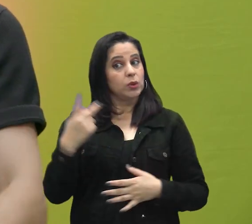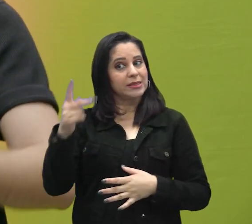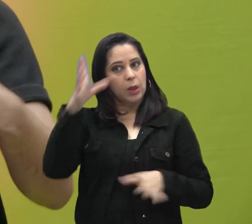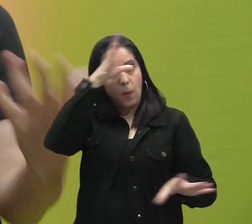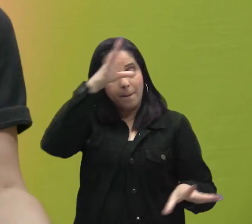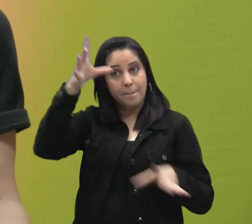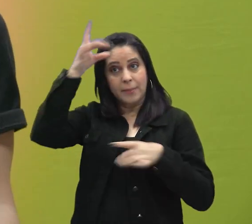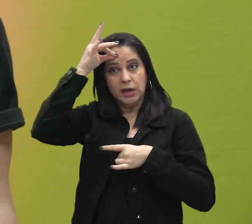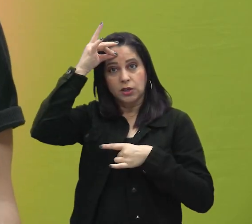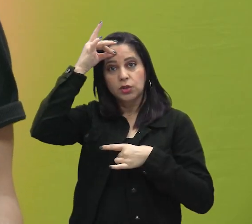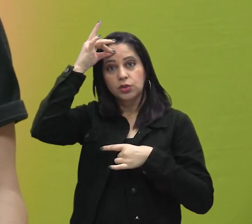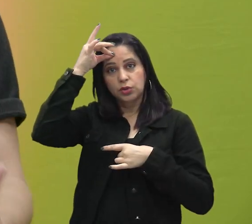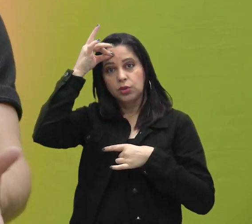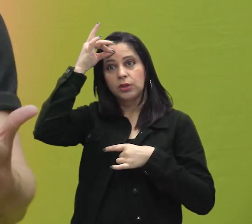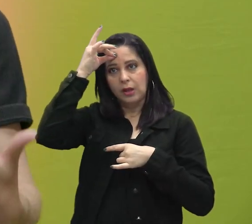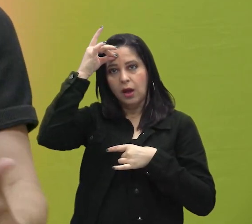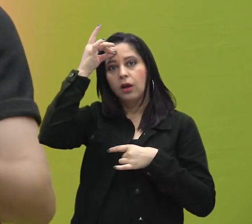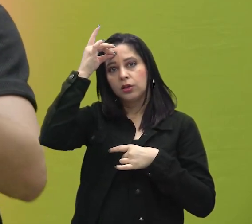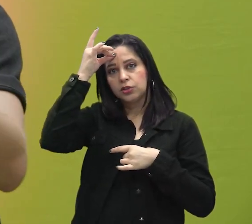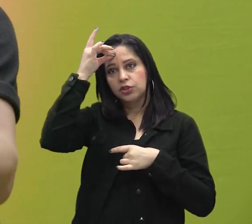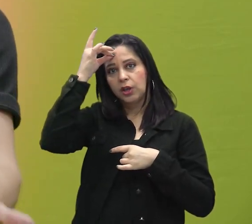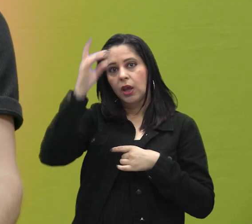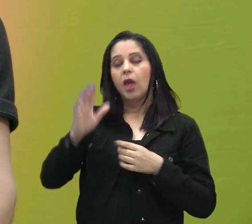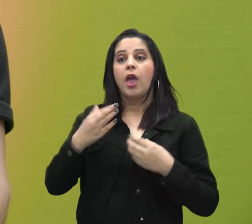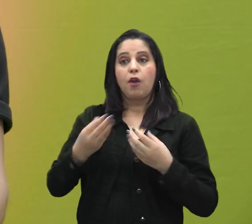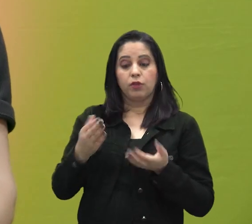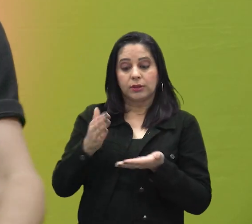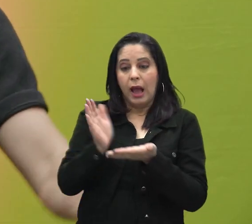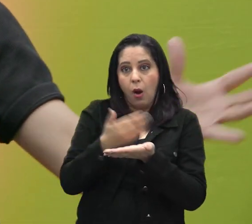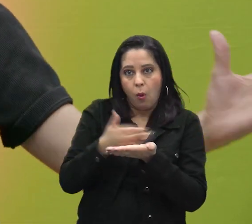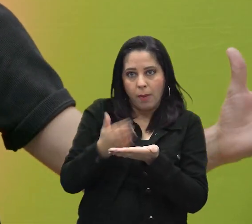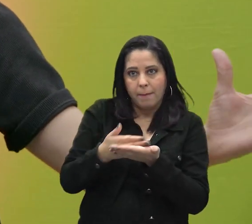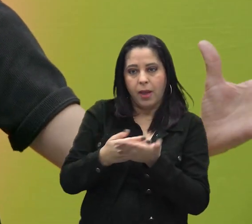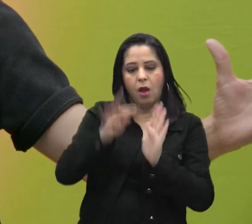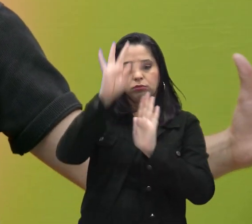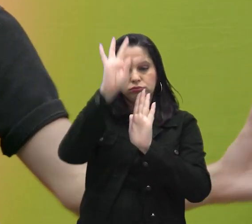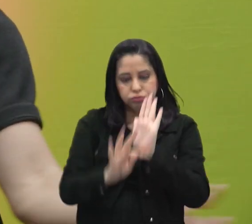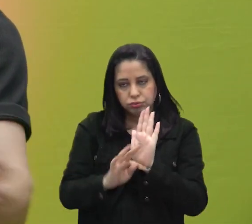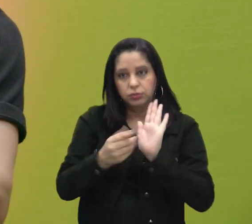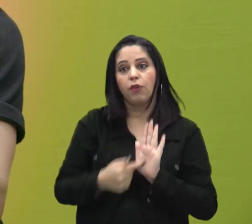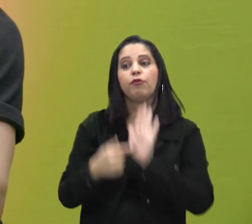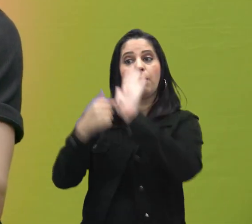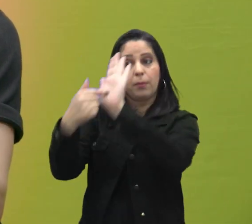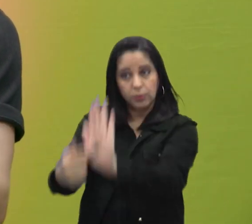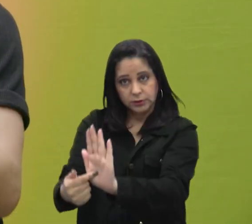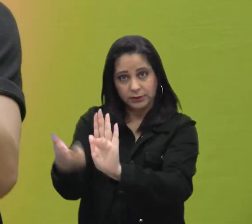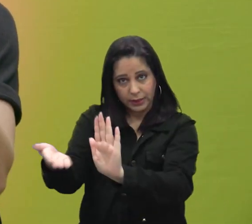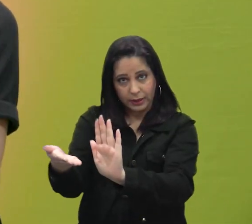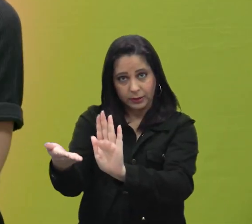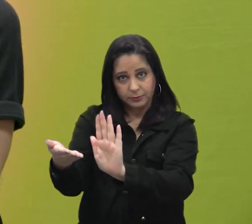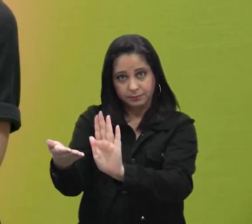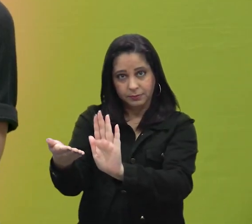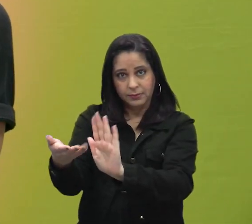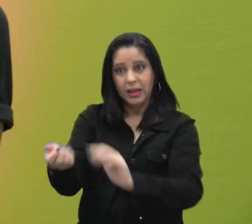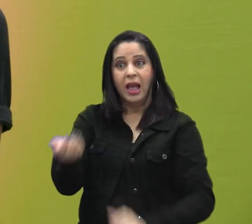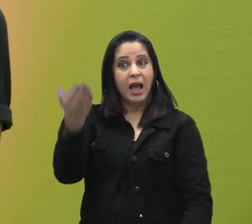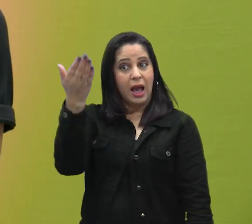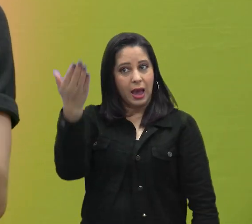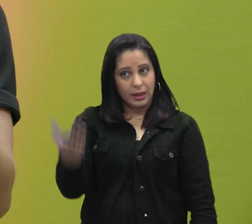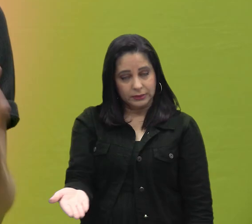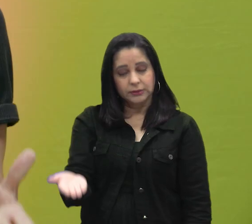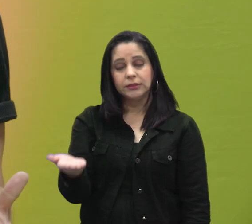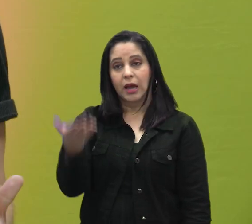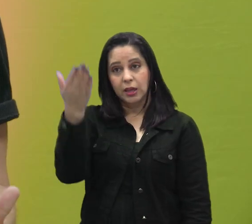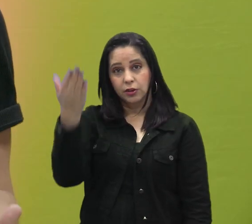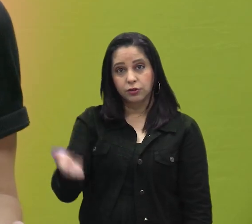produtor musical que descobriu a banda. Caraca. Então a gente vai te dar 5 páginas do texto, você vai compilar todas essas frases numa fala